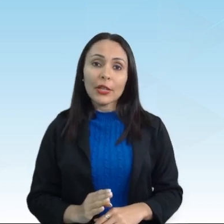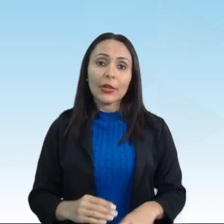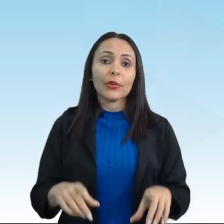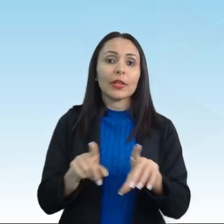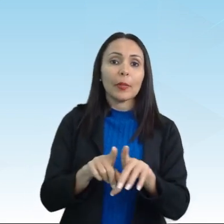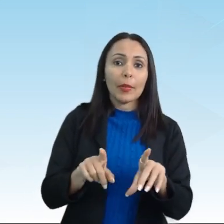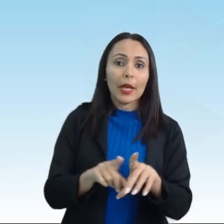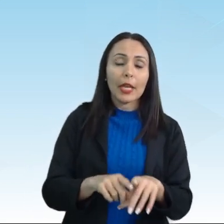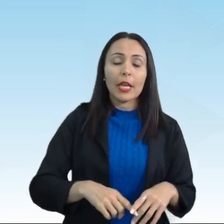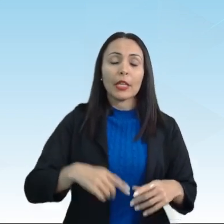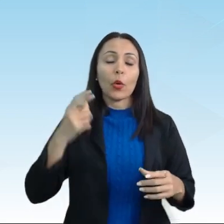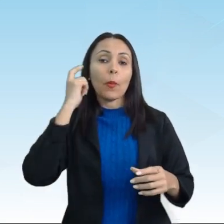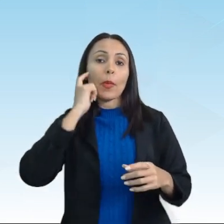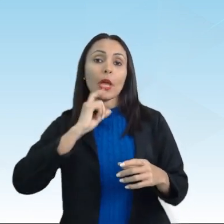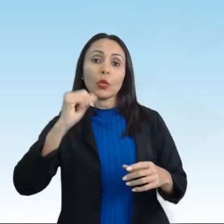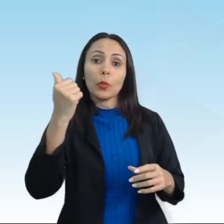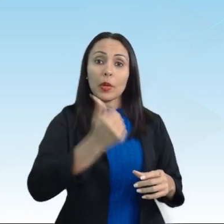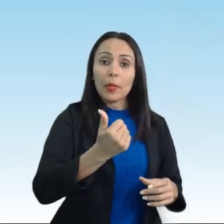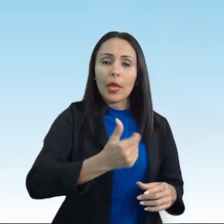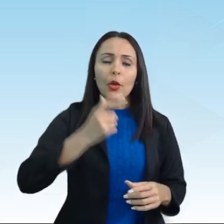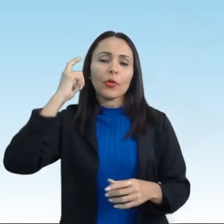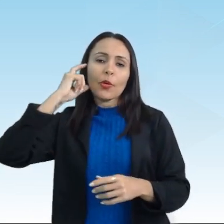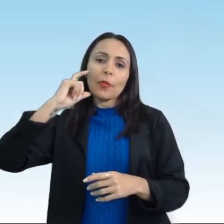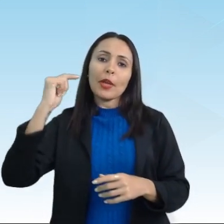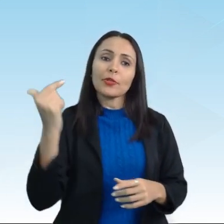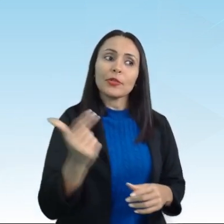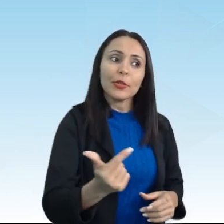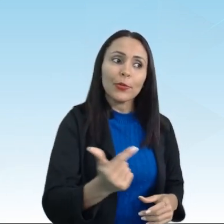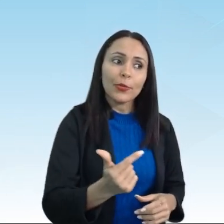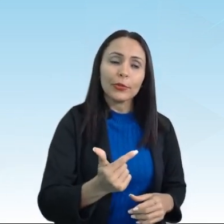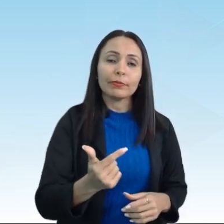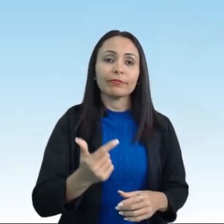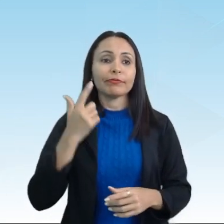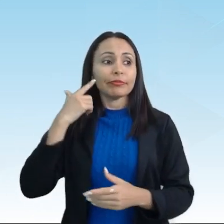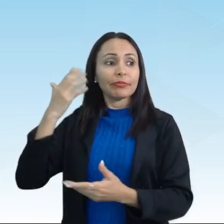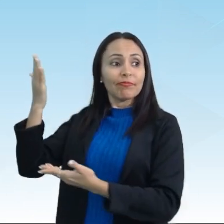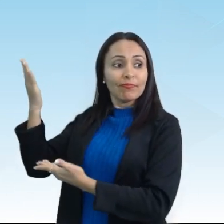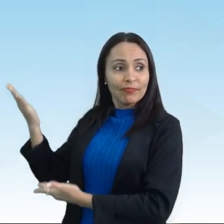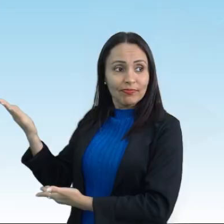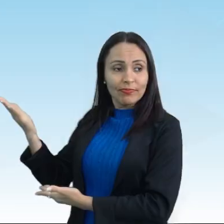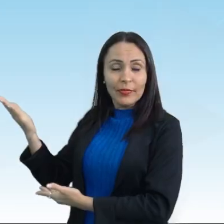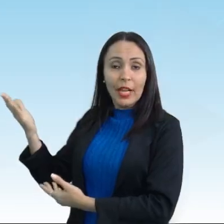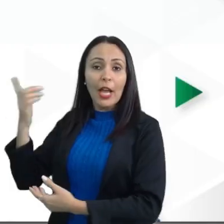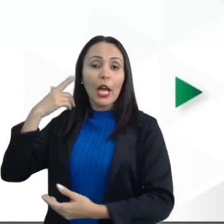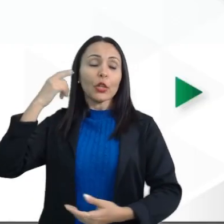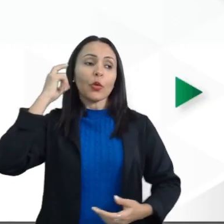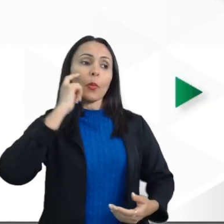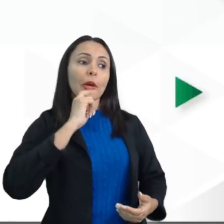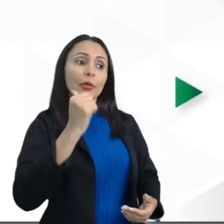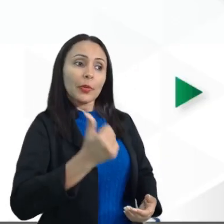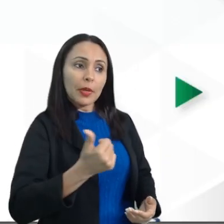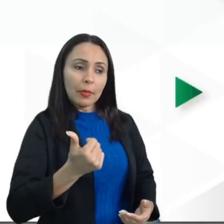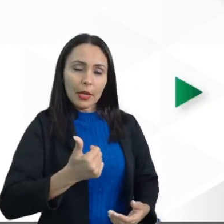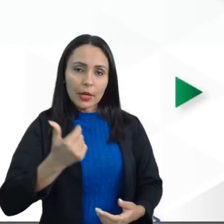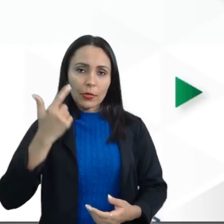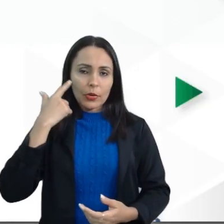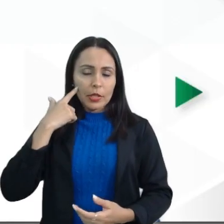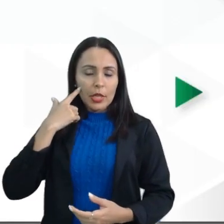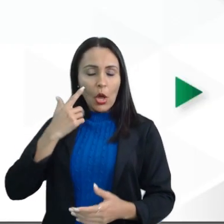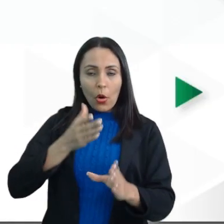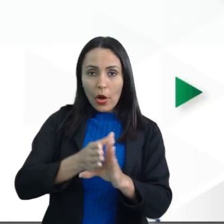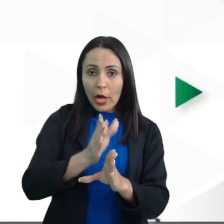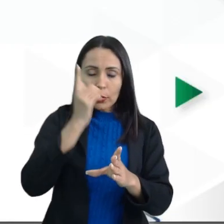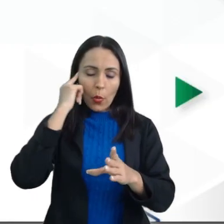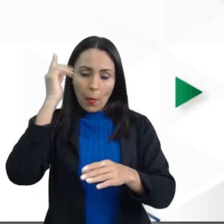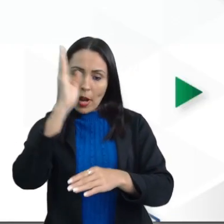Dom Pedro I, Dom Pedro II, no caso na tela, Dom Pedro I, que regeu o Brasil. Então, qual é